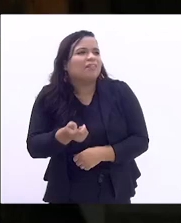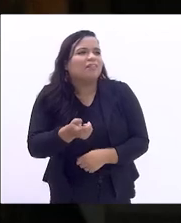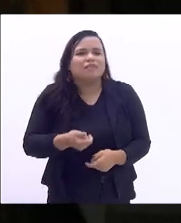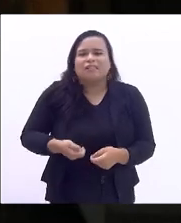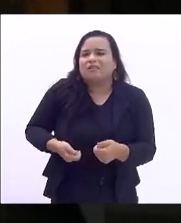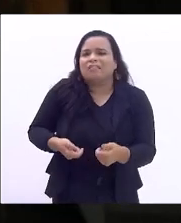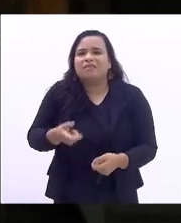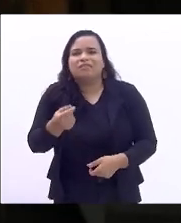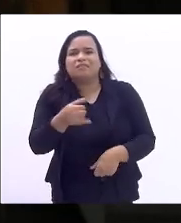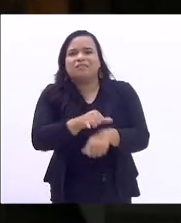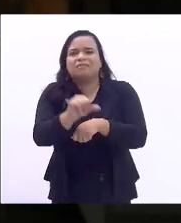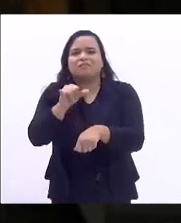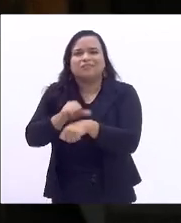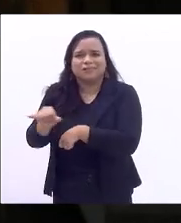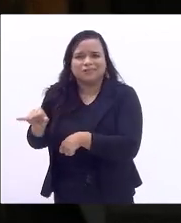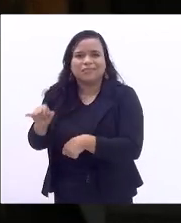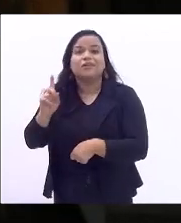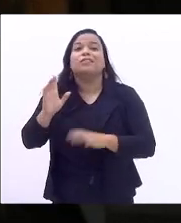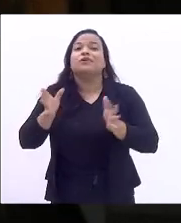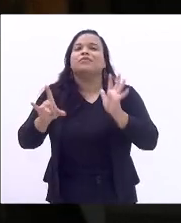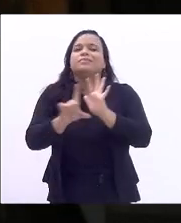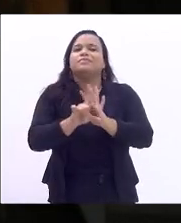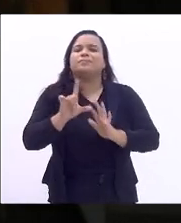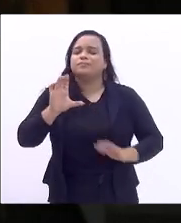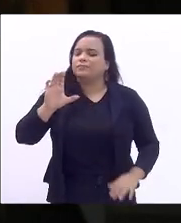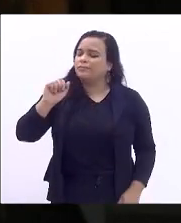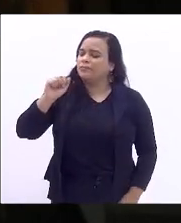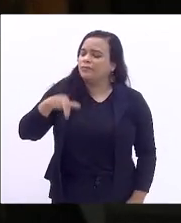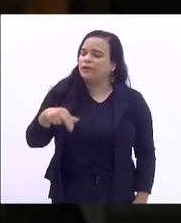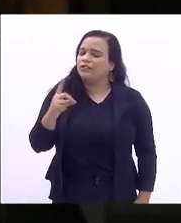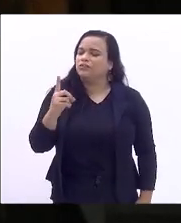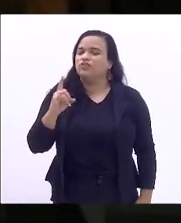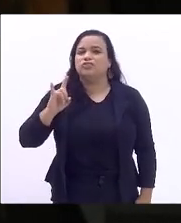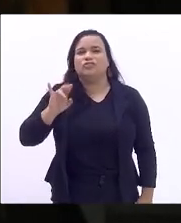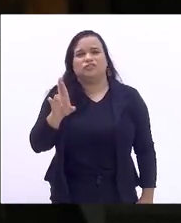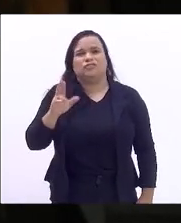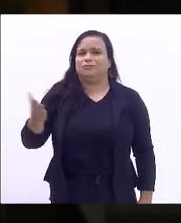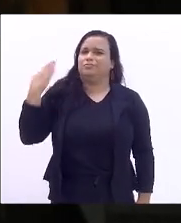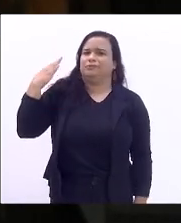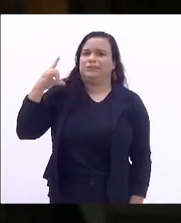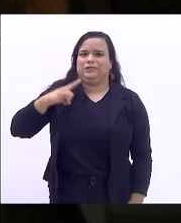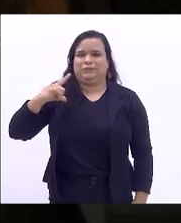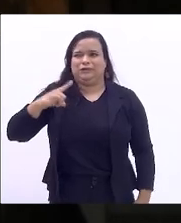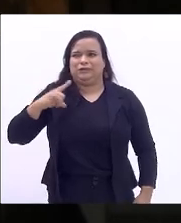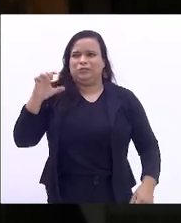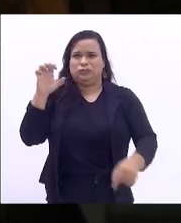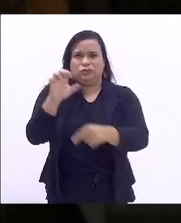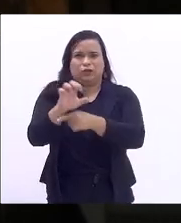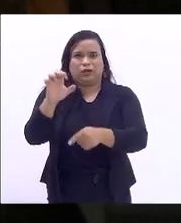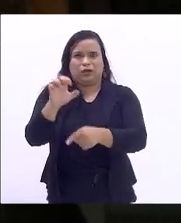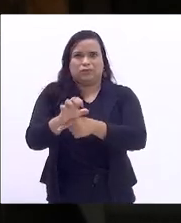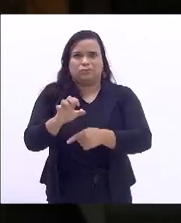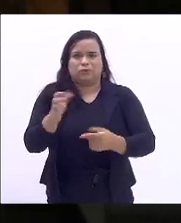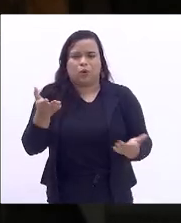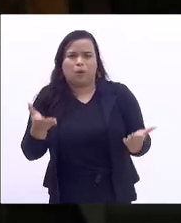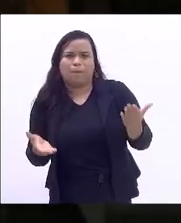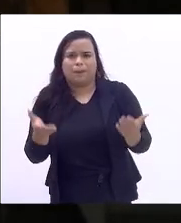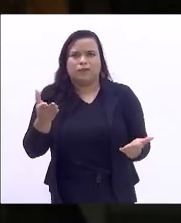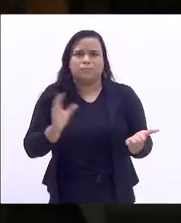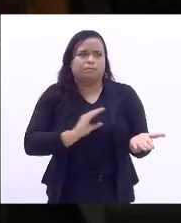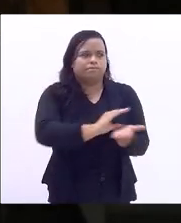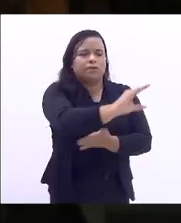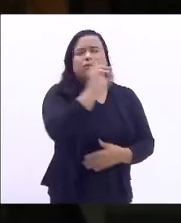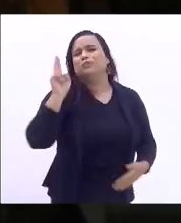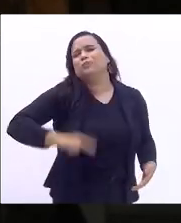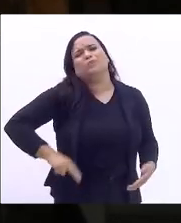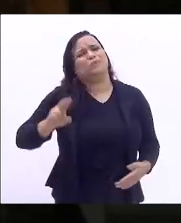que já aconteceu com a lei kandir que o estado não foi nunca compensado pela